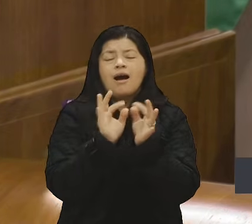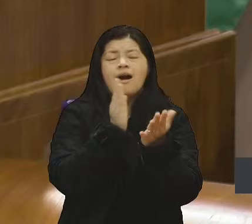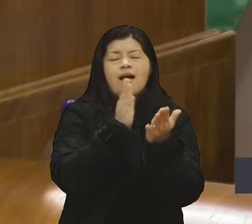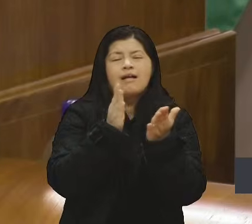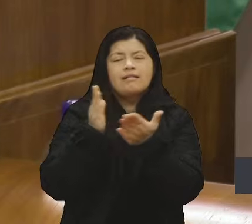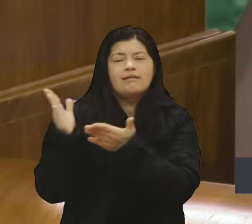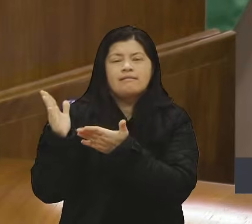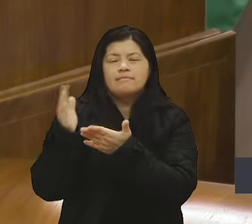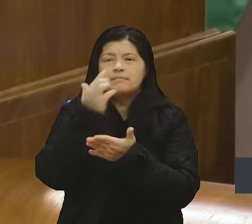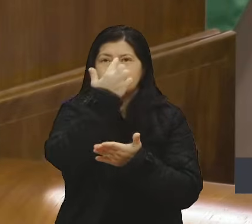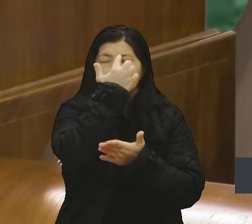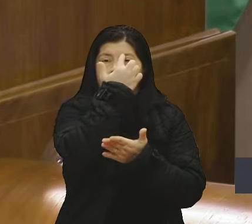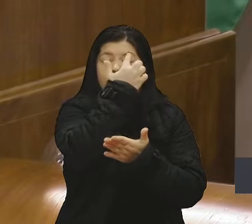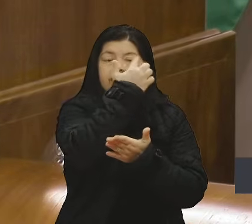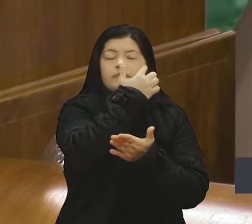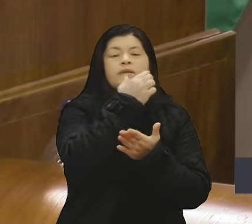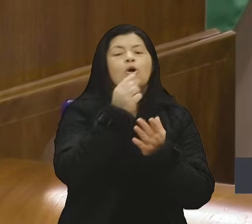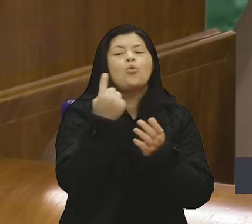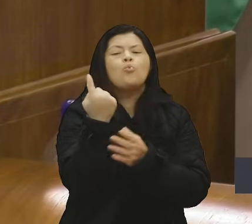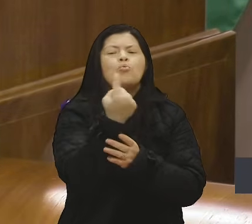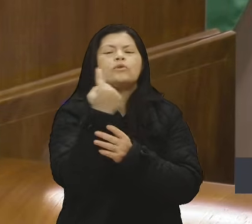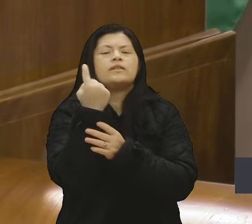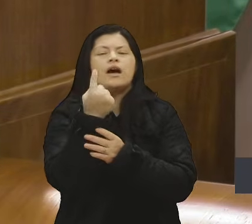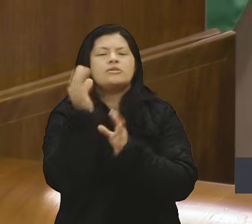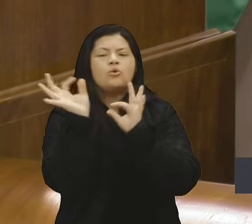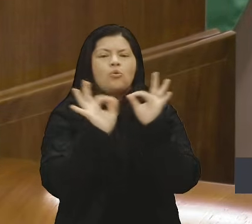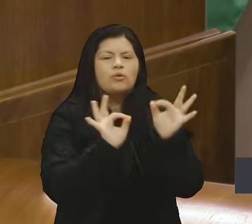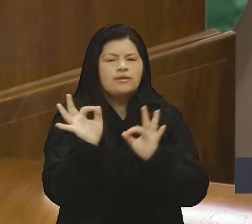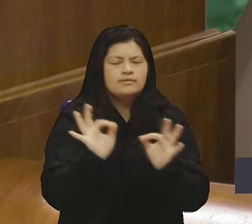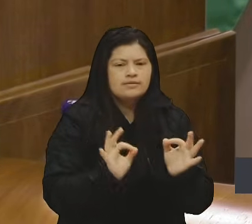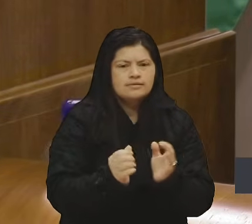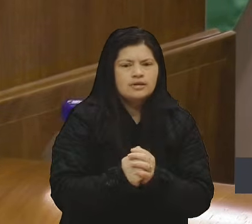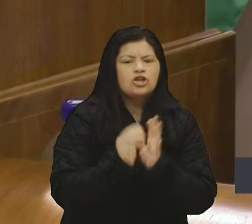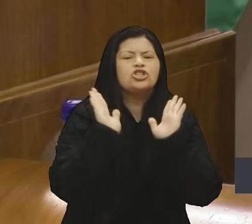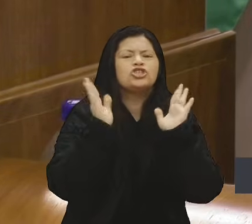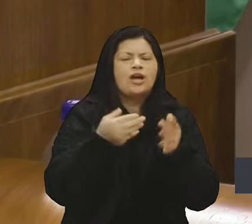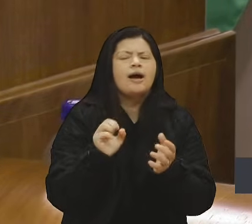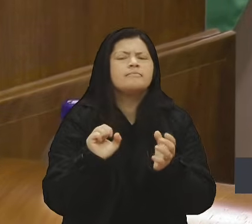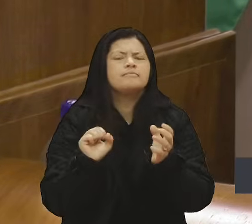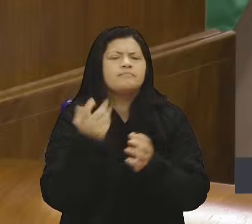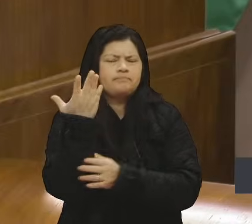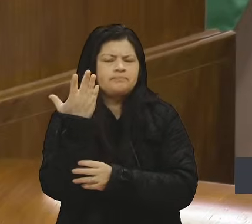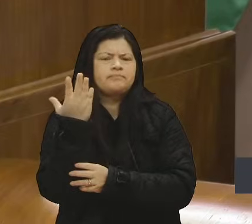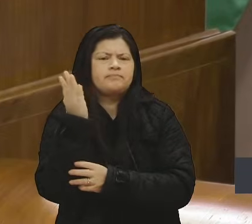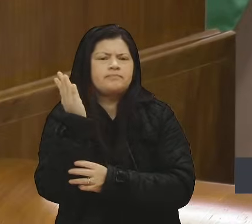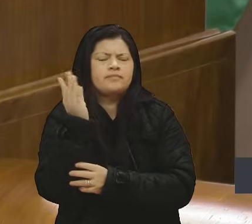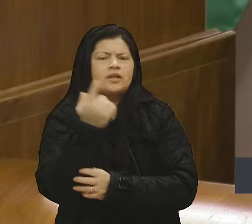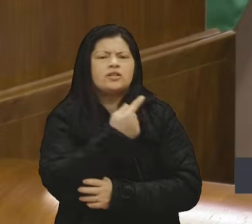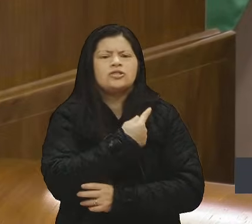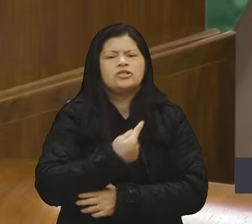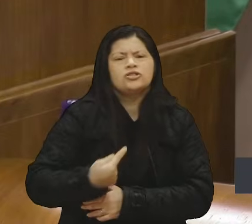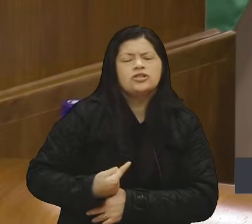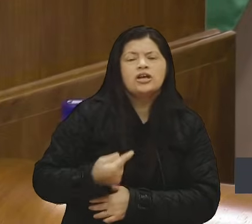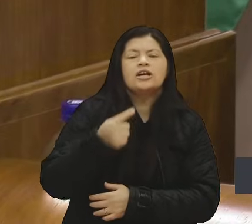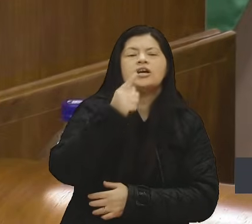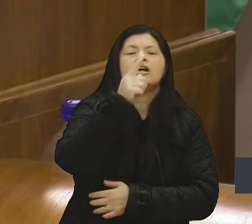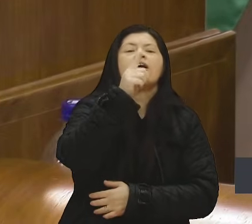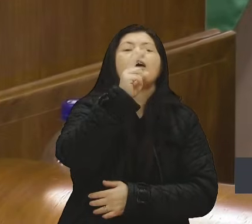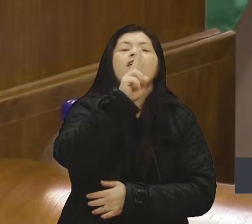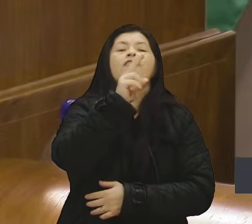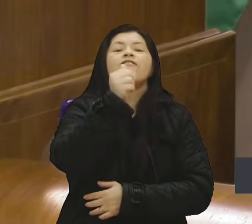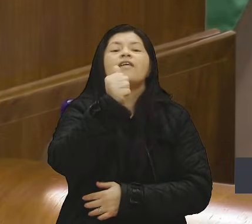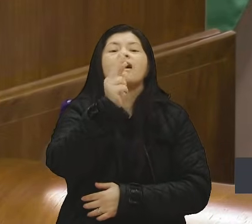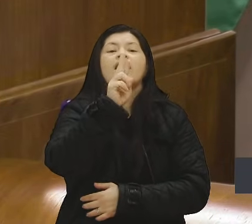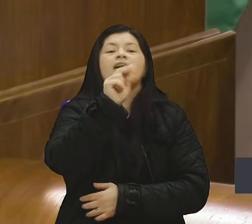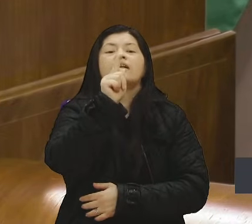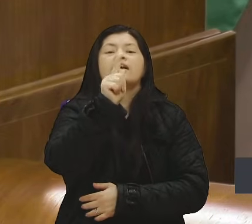aqui, Alex, né, a questão da unidade e organização. Então, já teve um ato na frente do presidente Vargas, que pôde estar presente ali, mas da gente